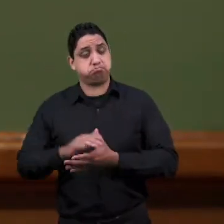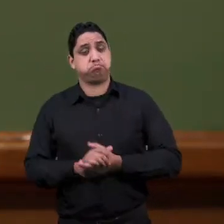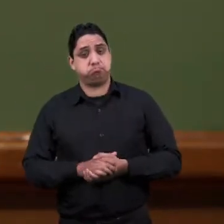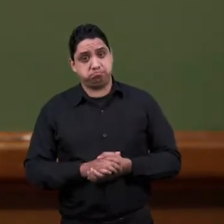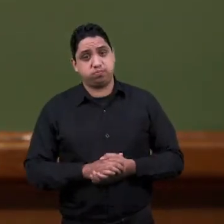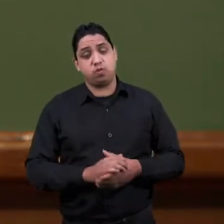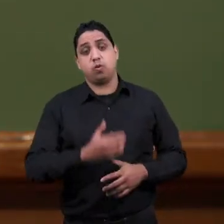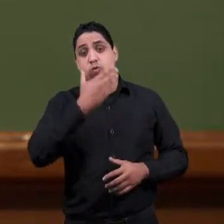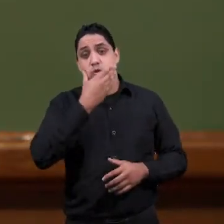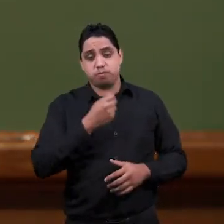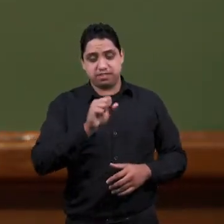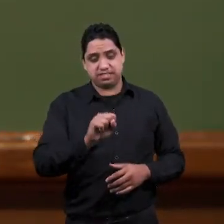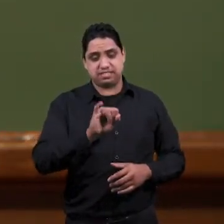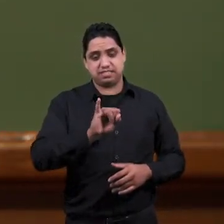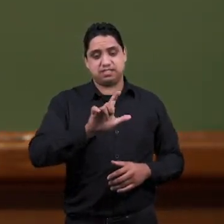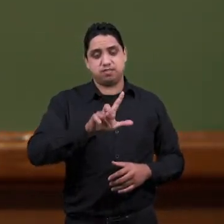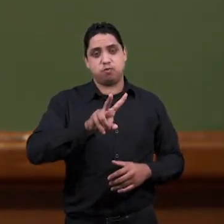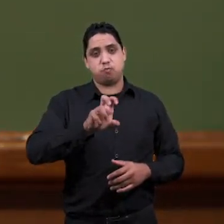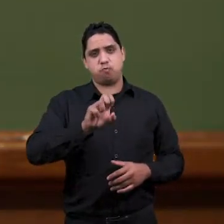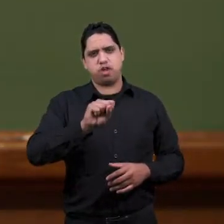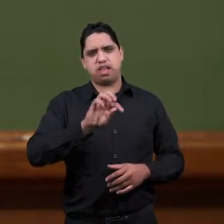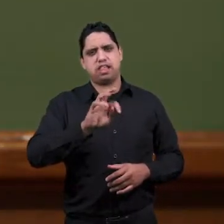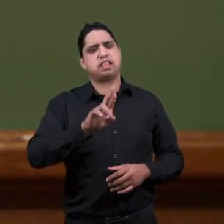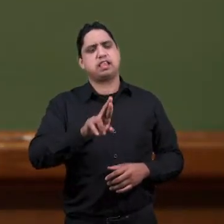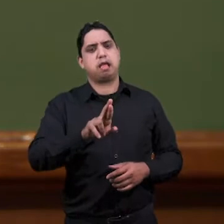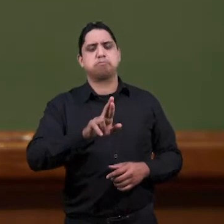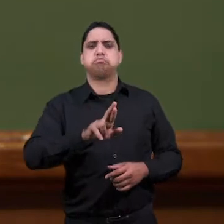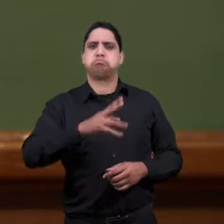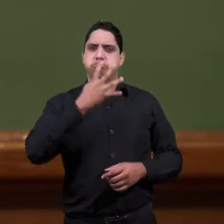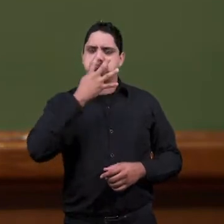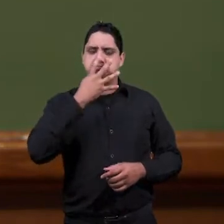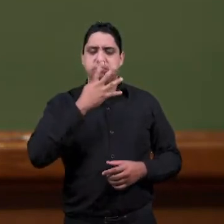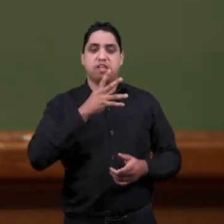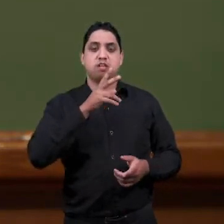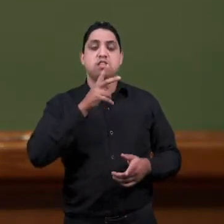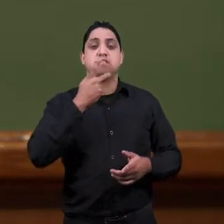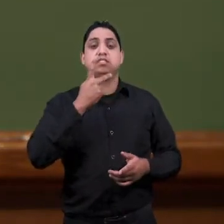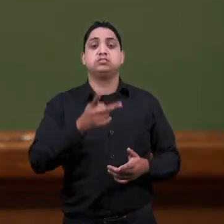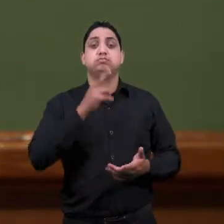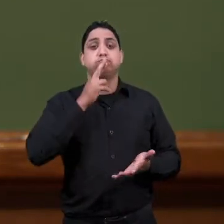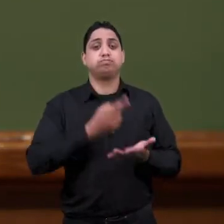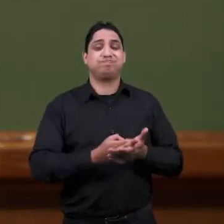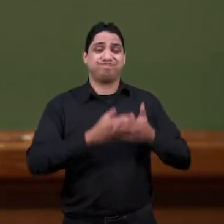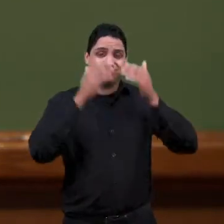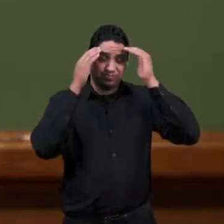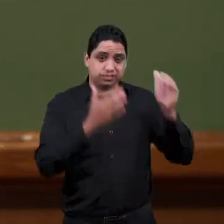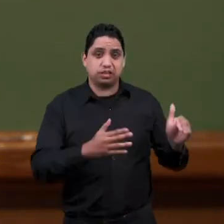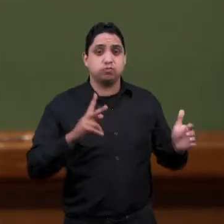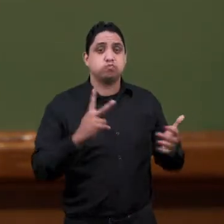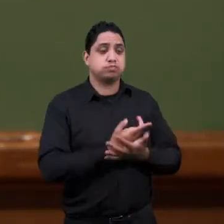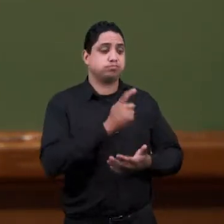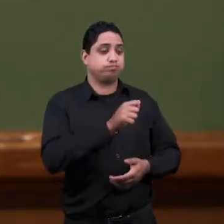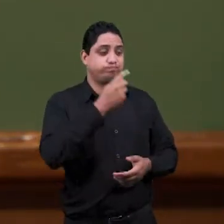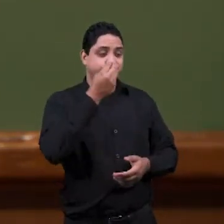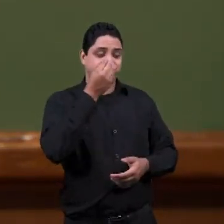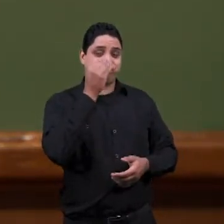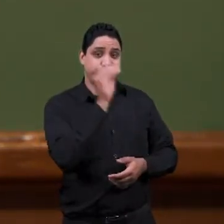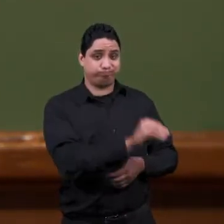do nosso irmão lá de Salvador, o Sylvester, quando ele disse: o resultado da desobediência de Saul diante de Deus é que ele